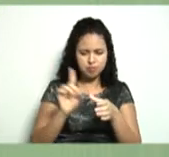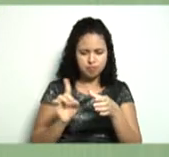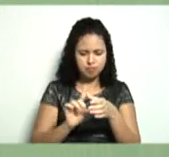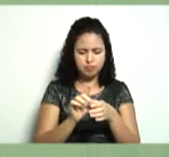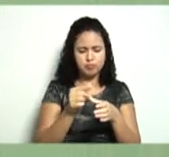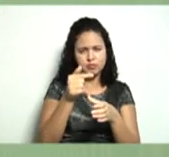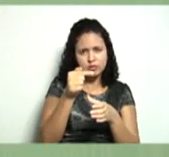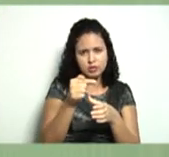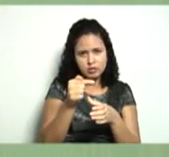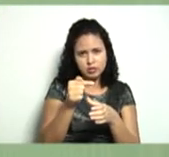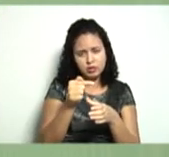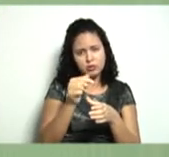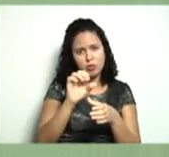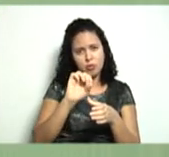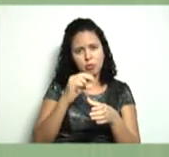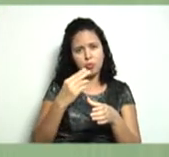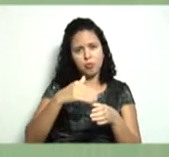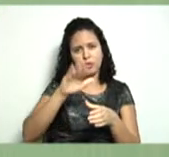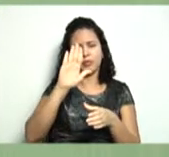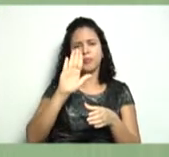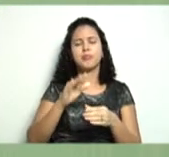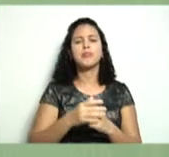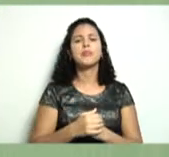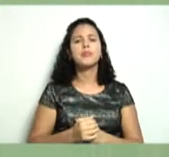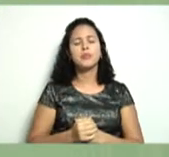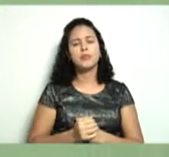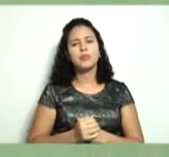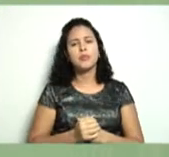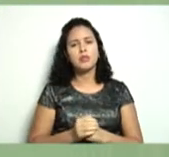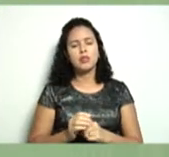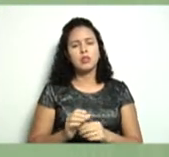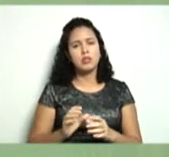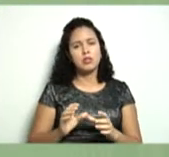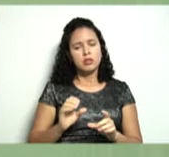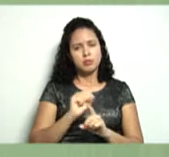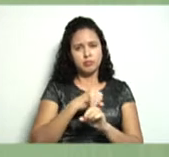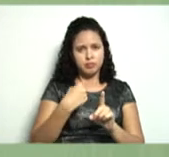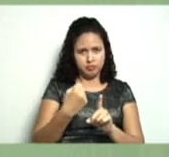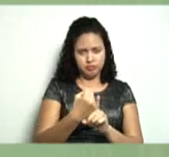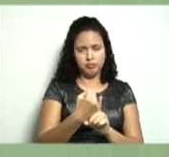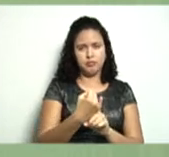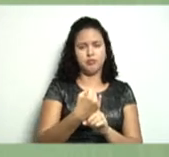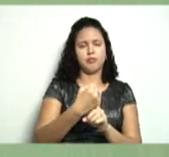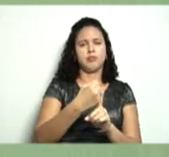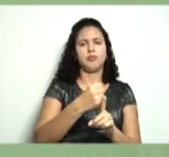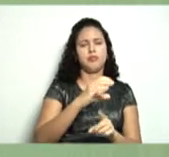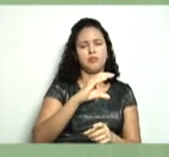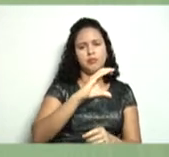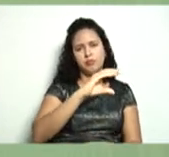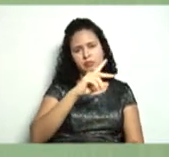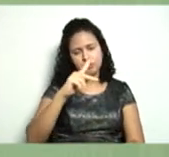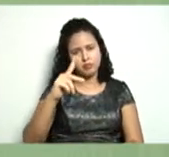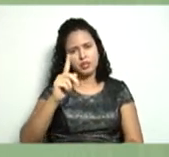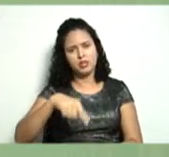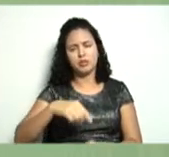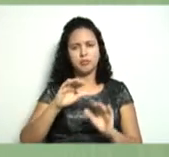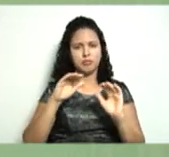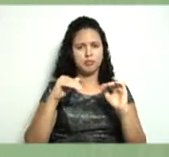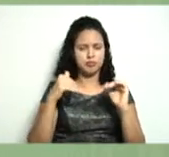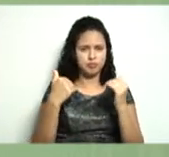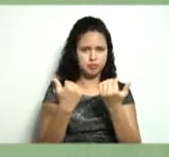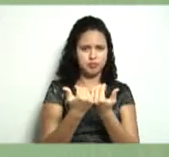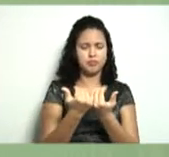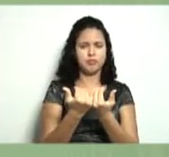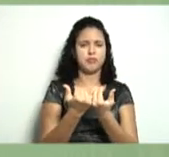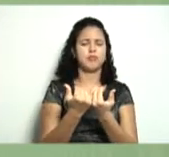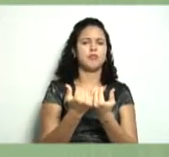mínimo. E a sociedade cooperativa, ela constitui-se por deliberação da Assembleia Geral dos